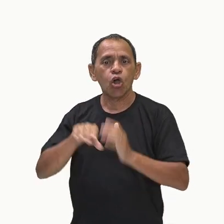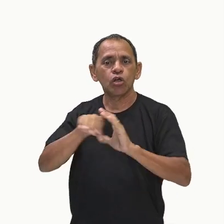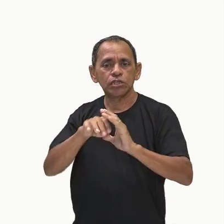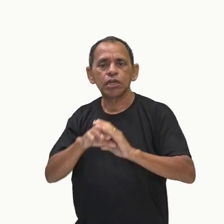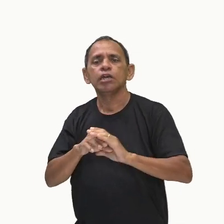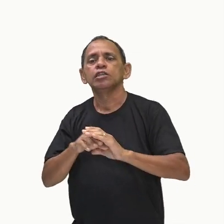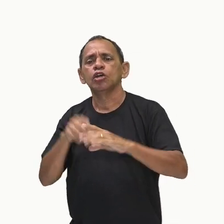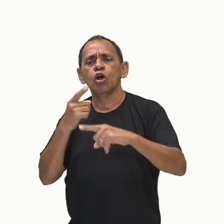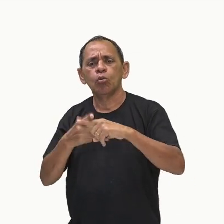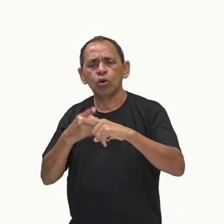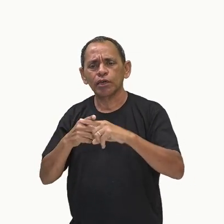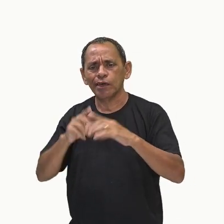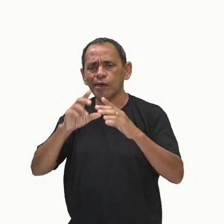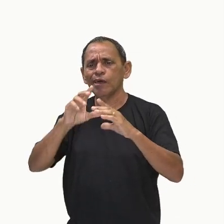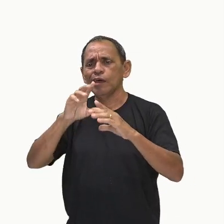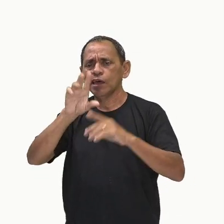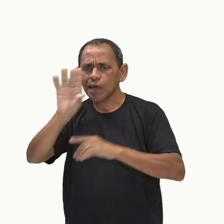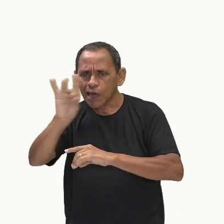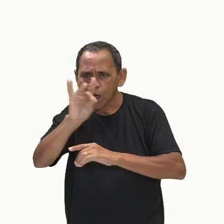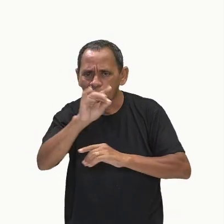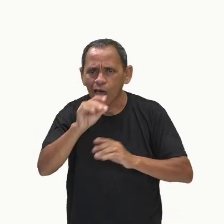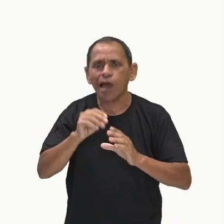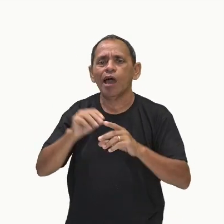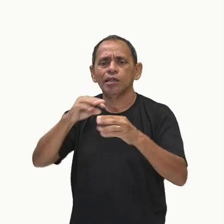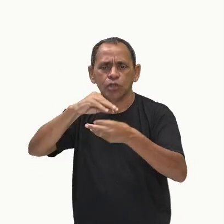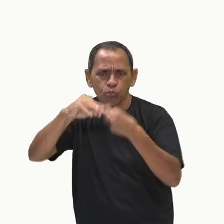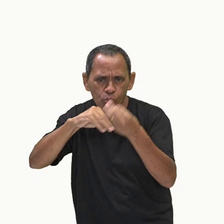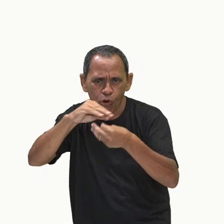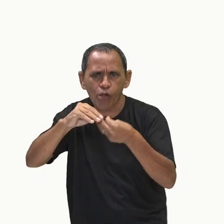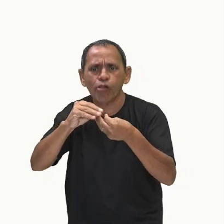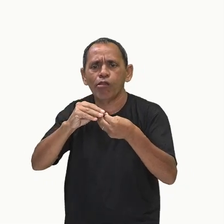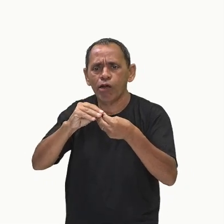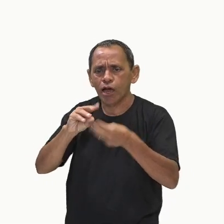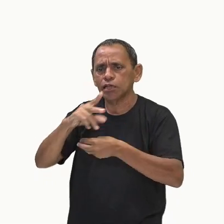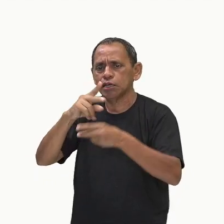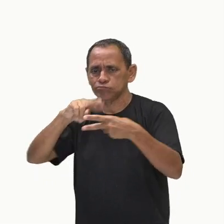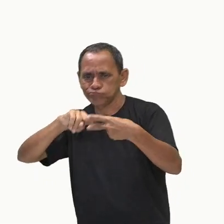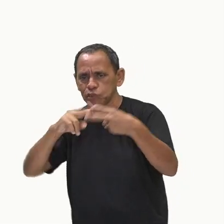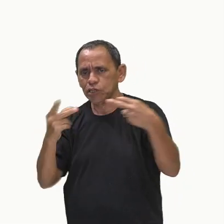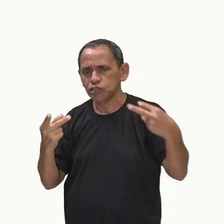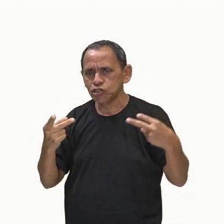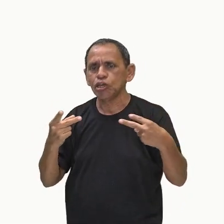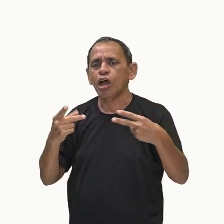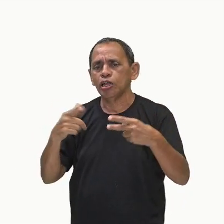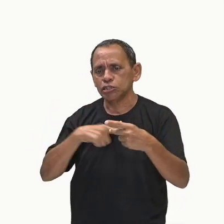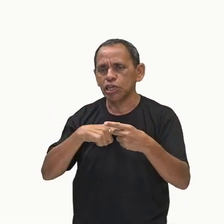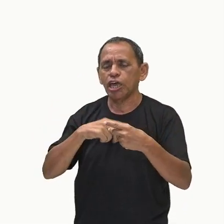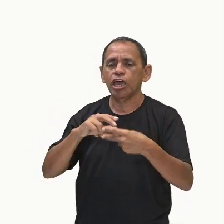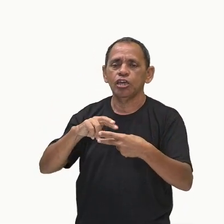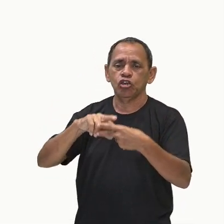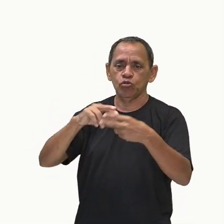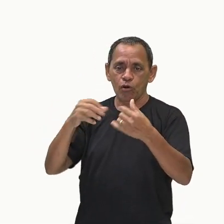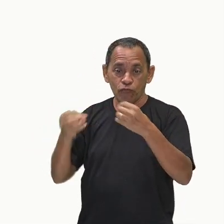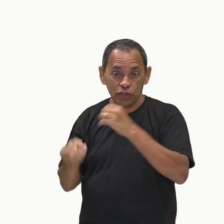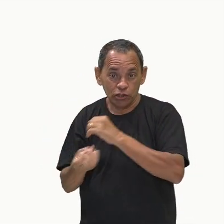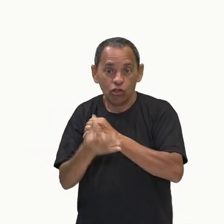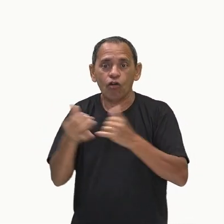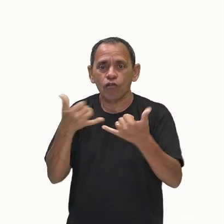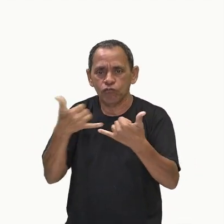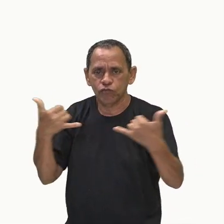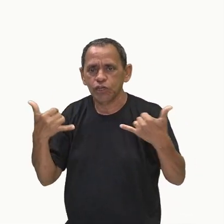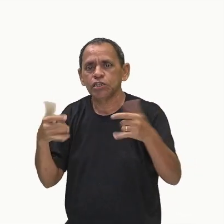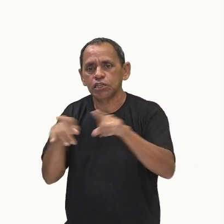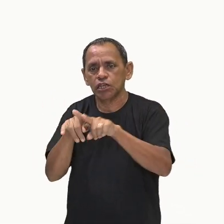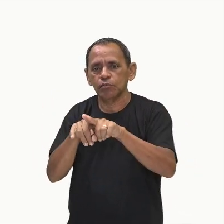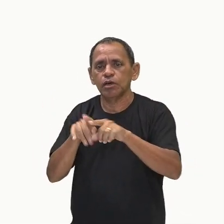de DNA contém uma fita original e uma fita nova. Essa replicação vai garantir